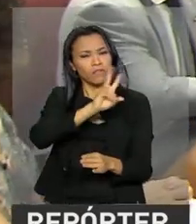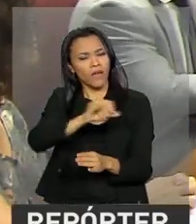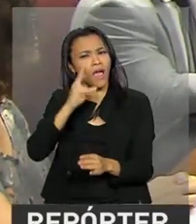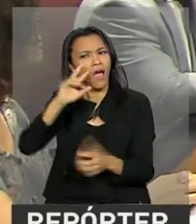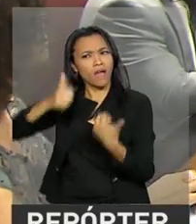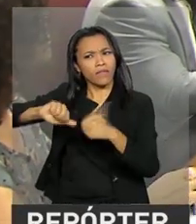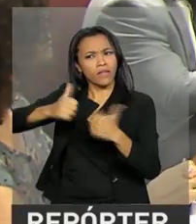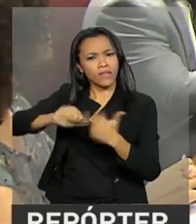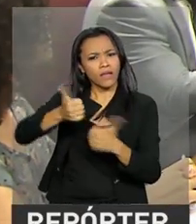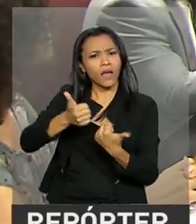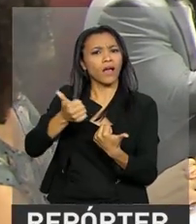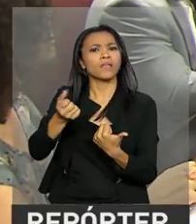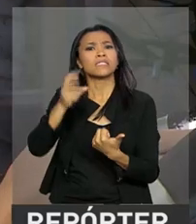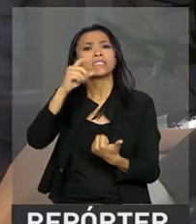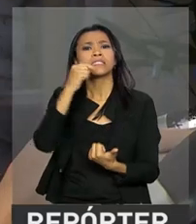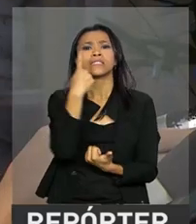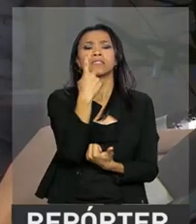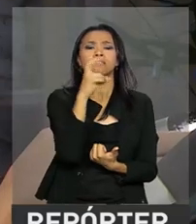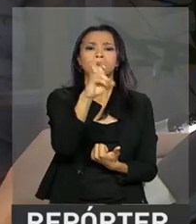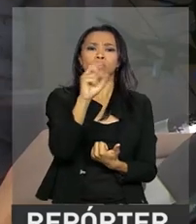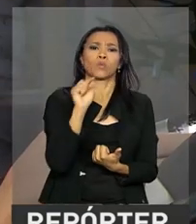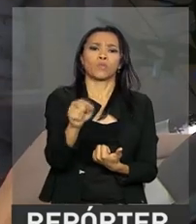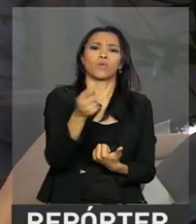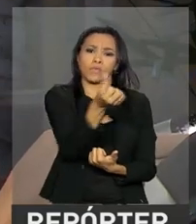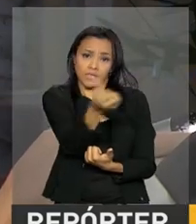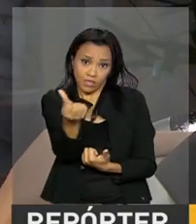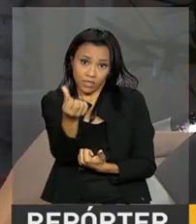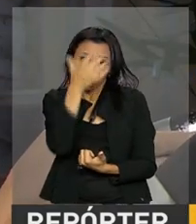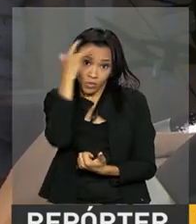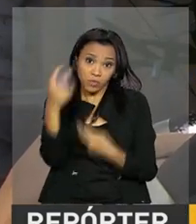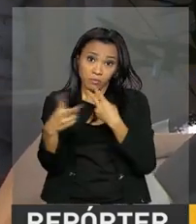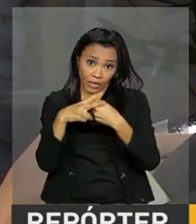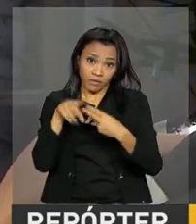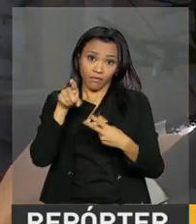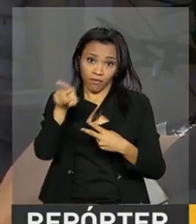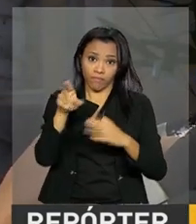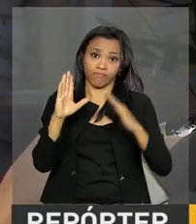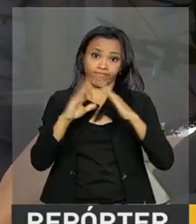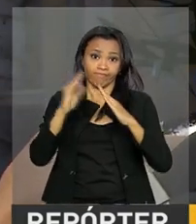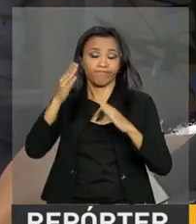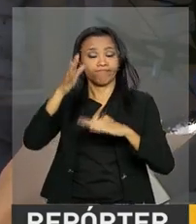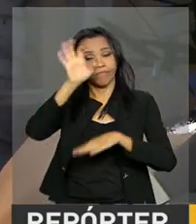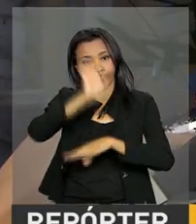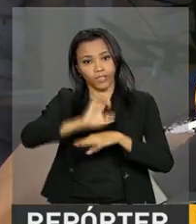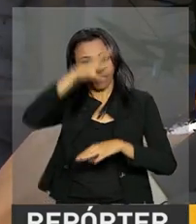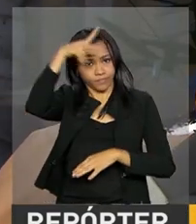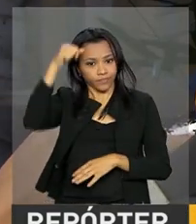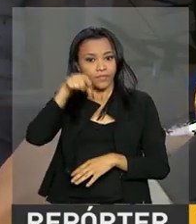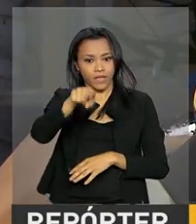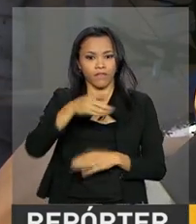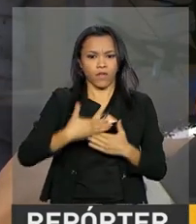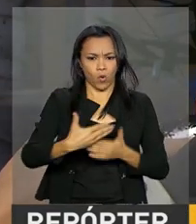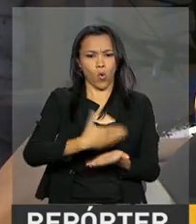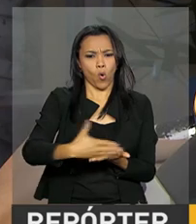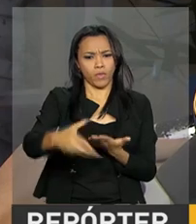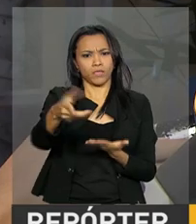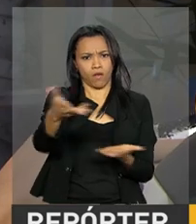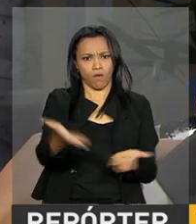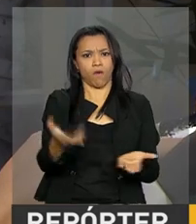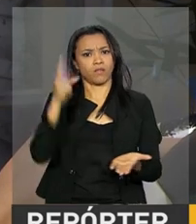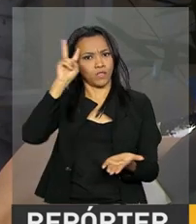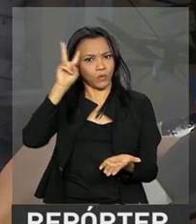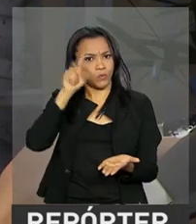de 5.600 Detentos essa é uma ação que se concretiza agora a partir de segunda houve uma